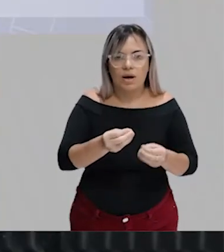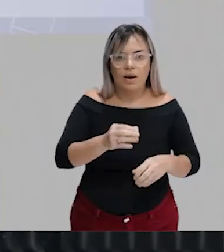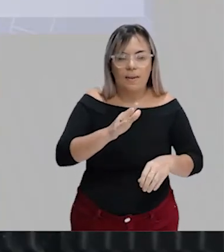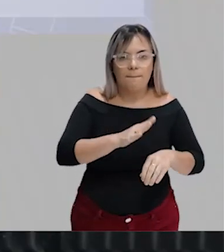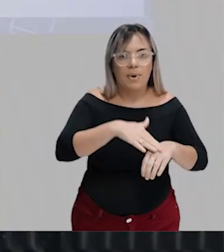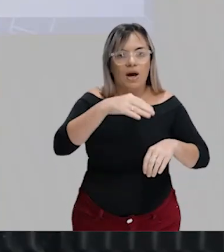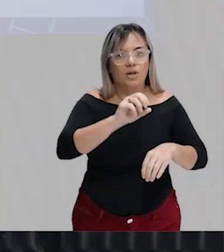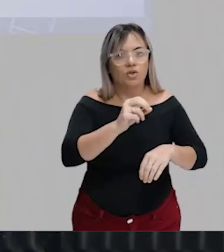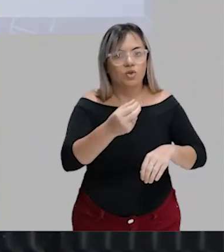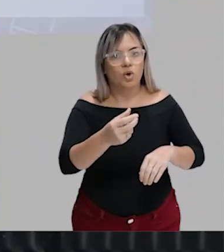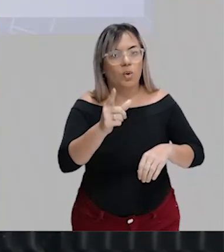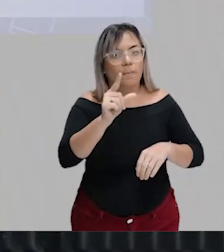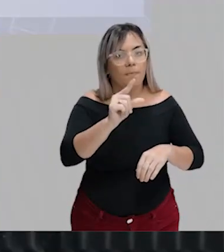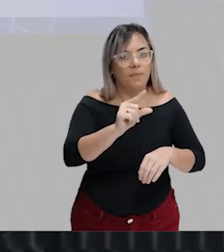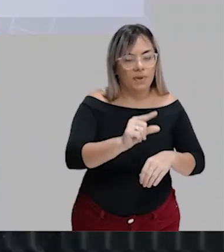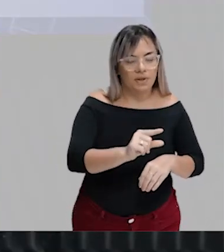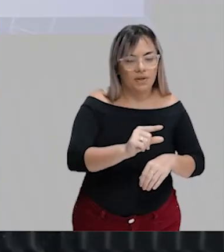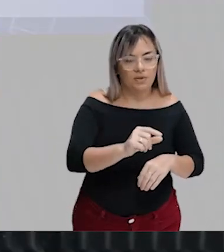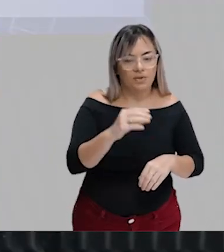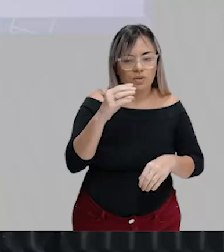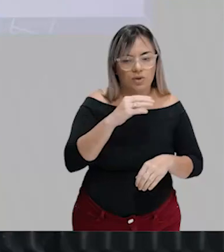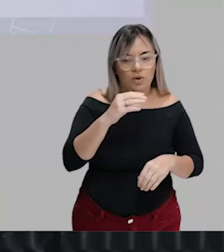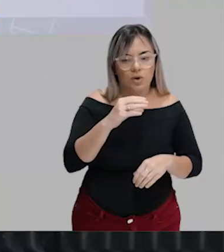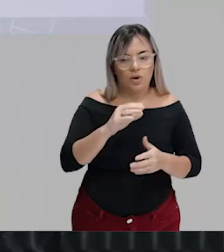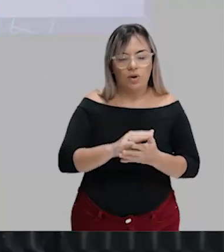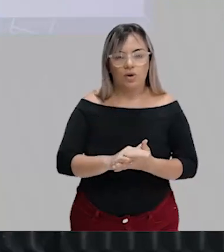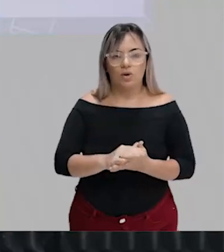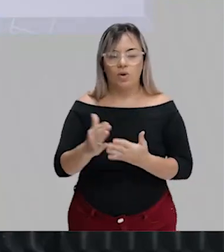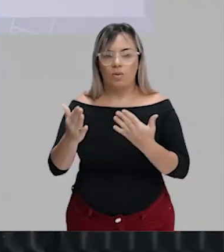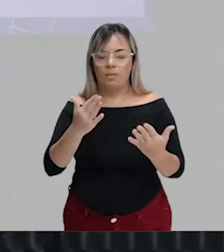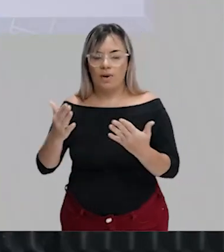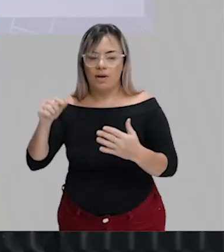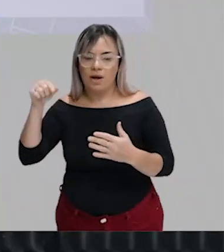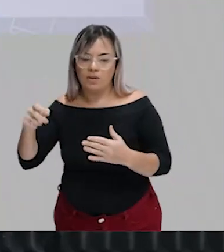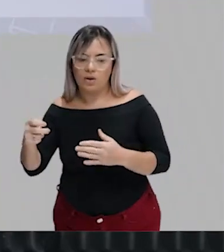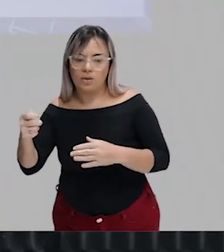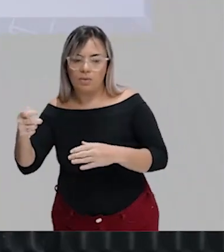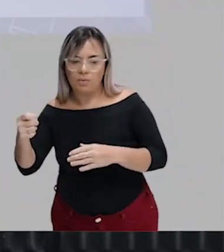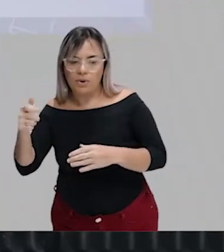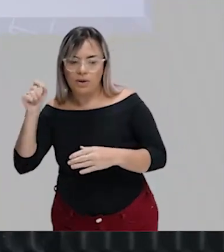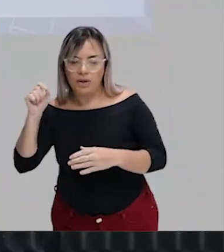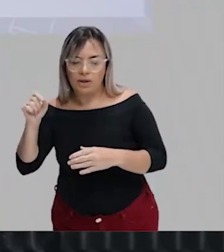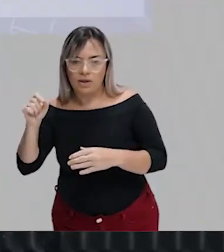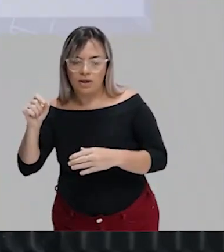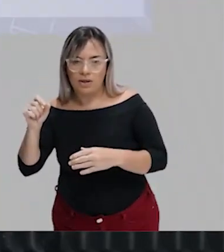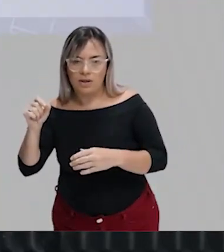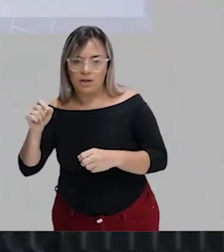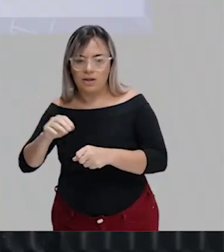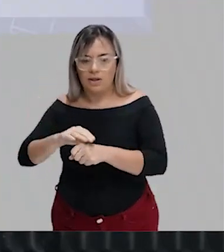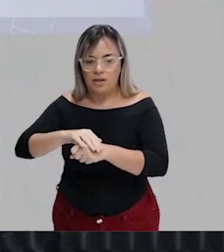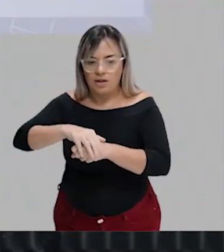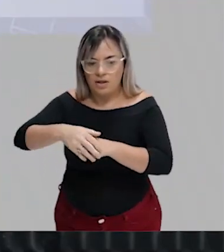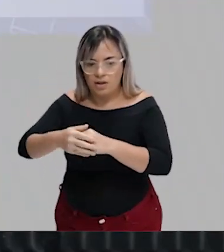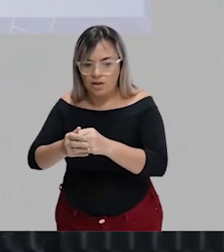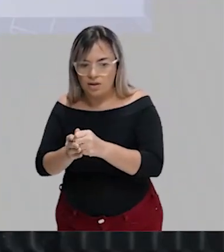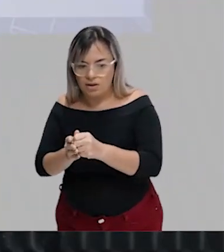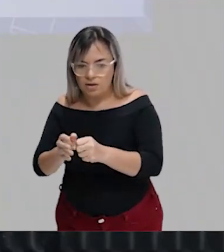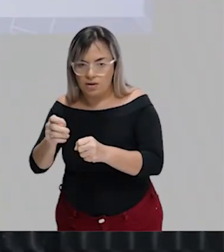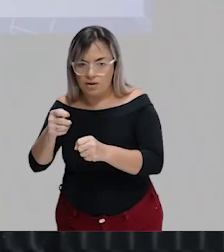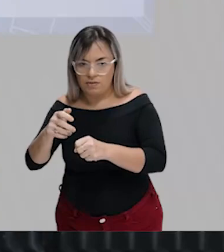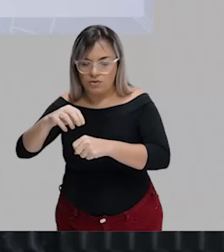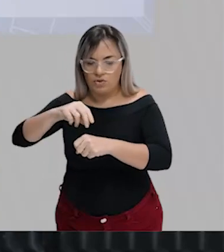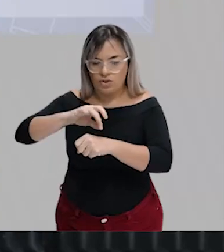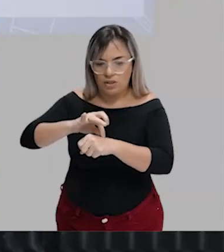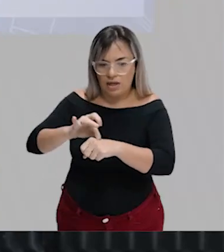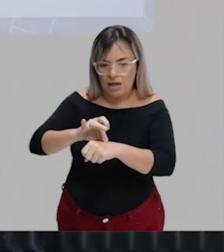tinta preta, quando ambas são expostas ao Sol. Muito simples. Isso foi dito também em aula.